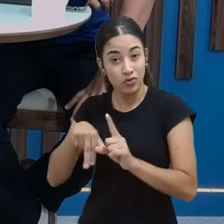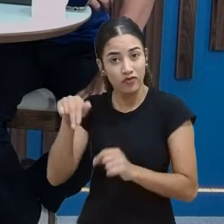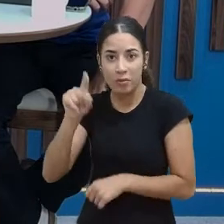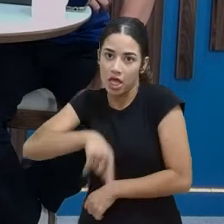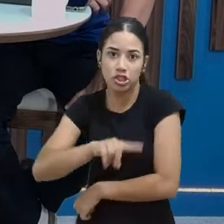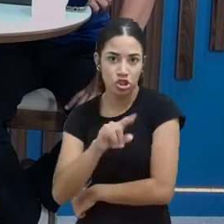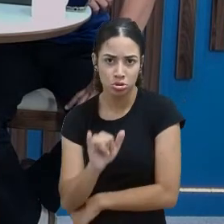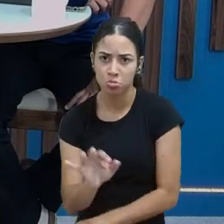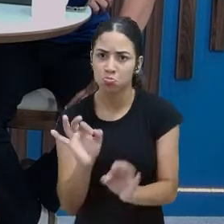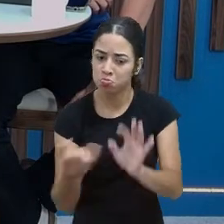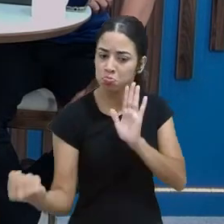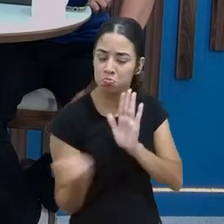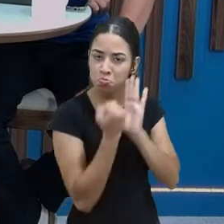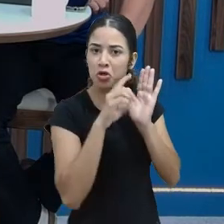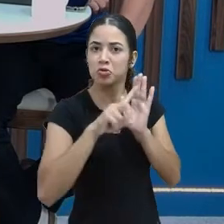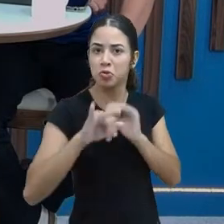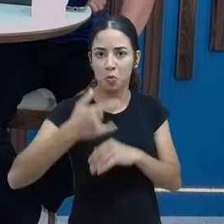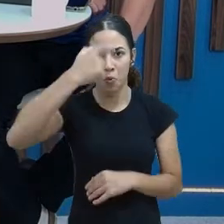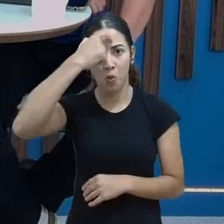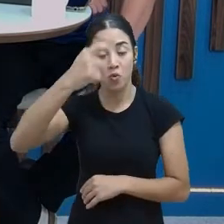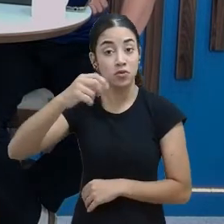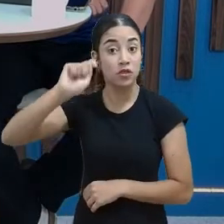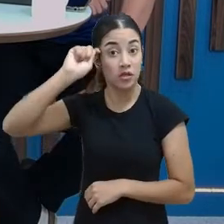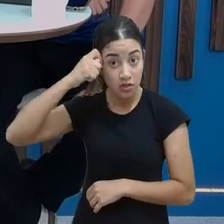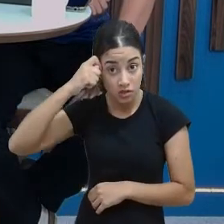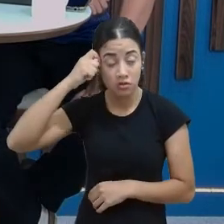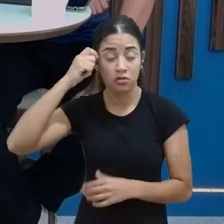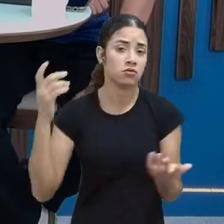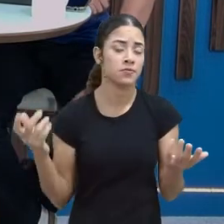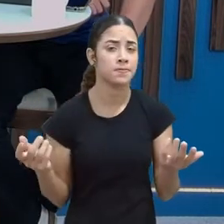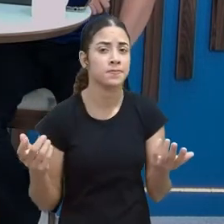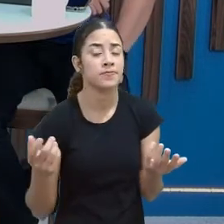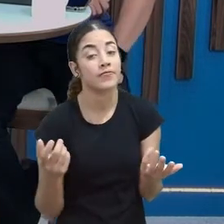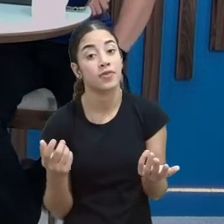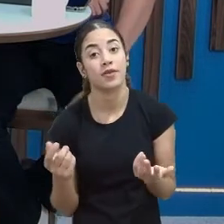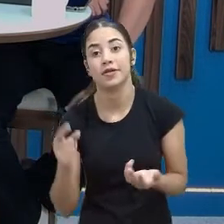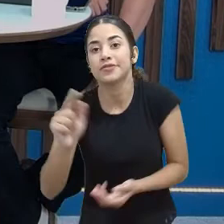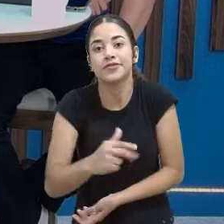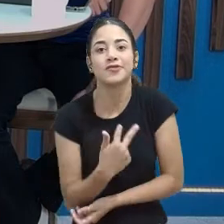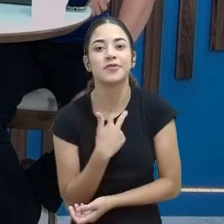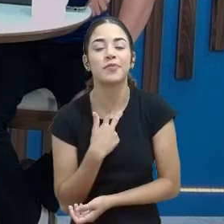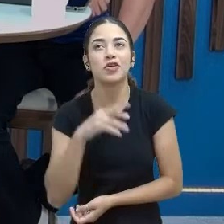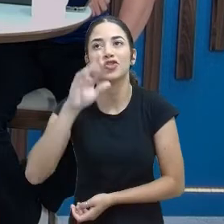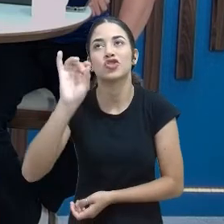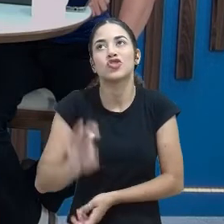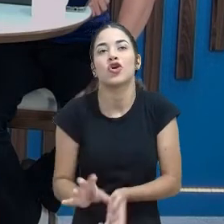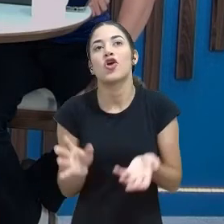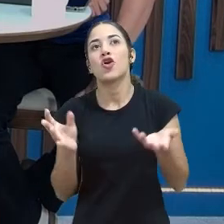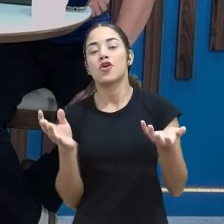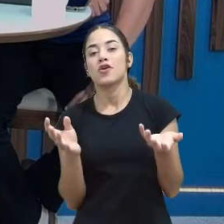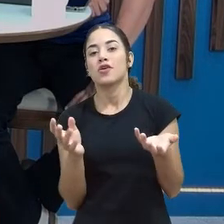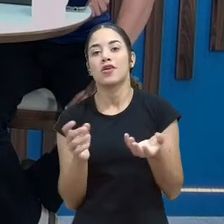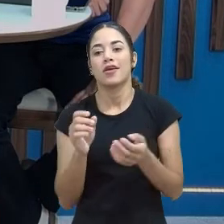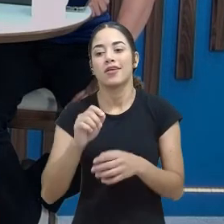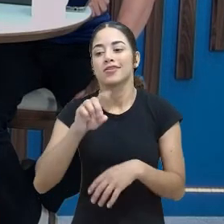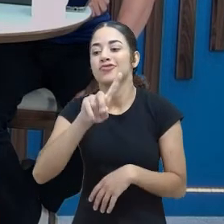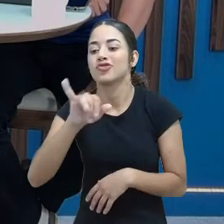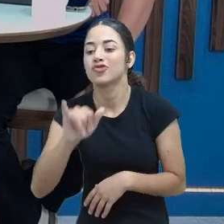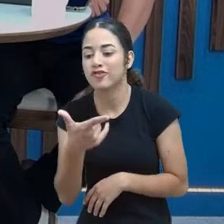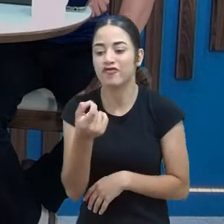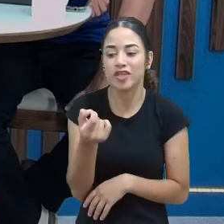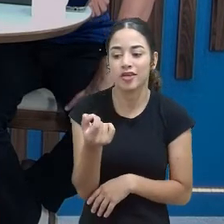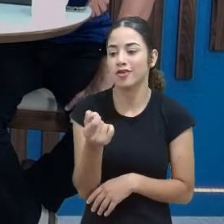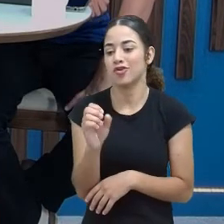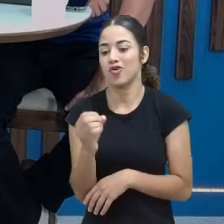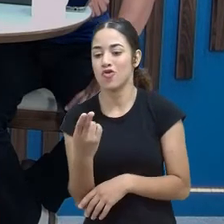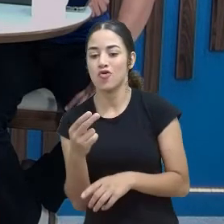né, que marca esse Dia da Consciência Negra, que não pode só se restringir a essa data, nem a esse mês, né?